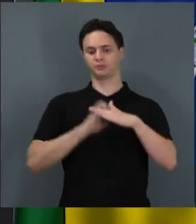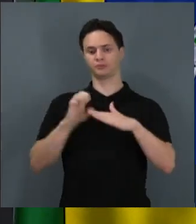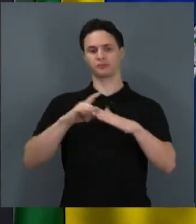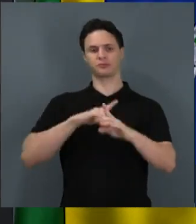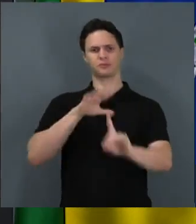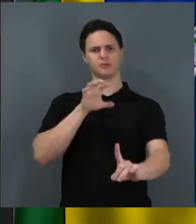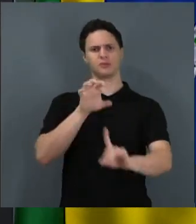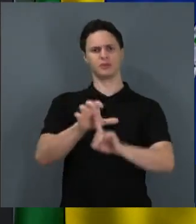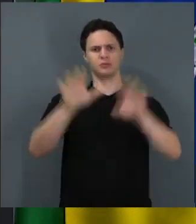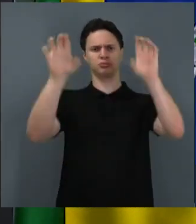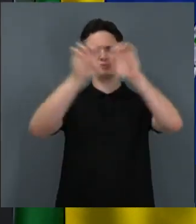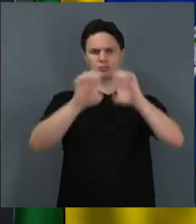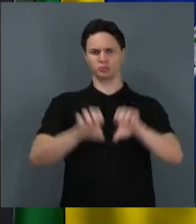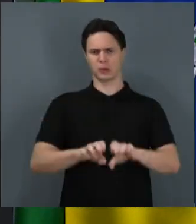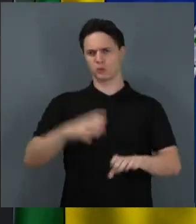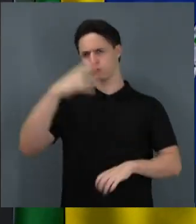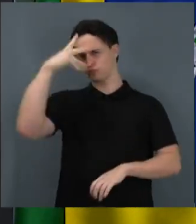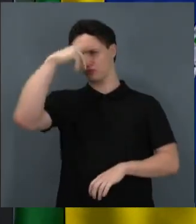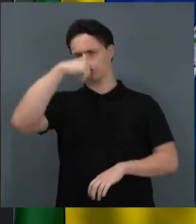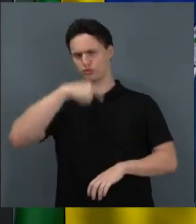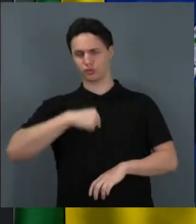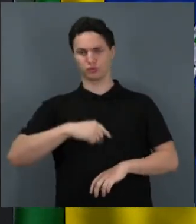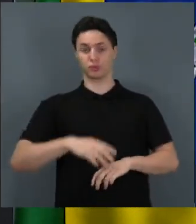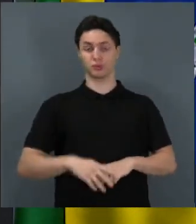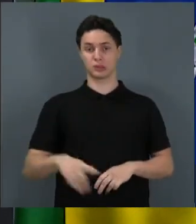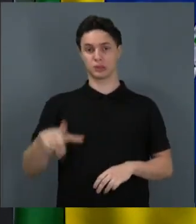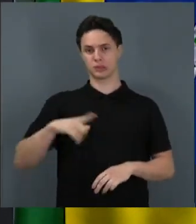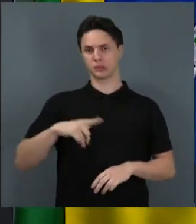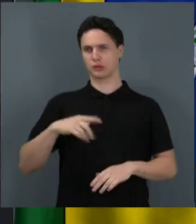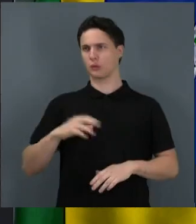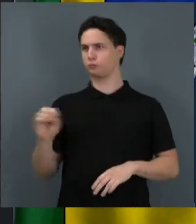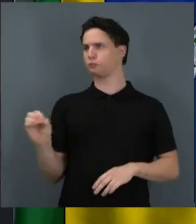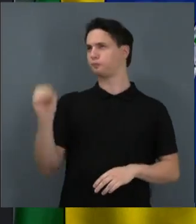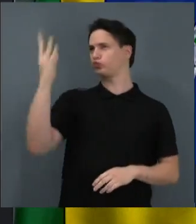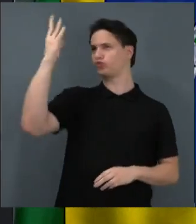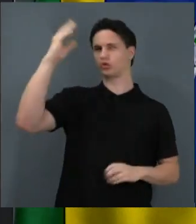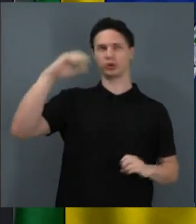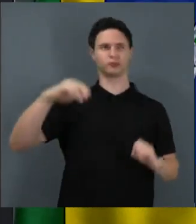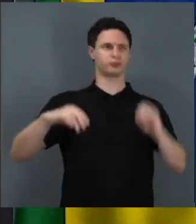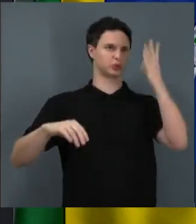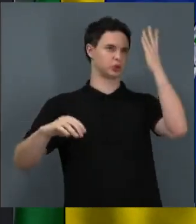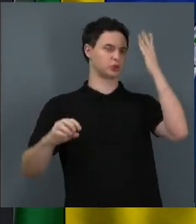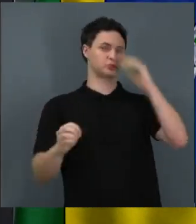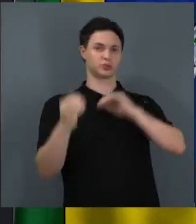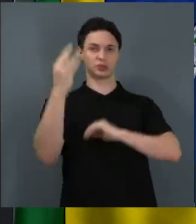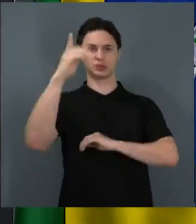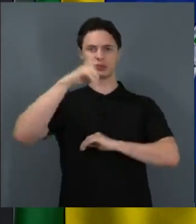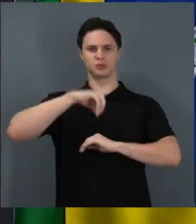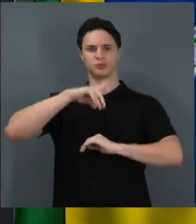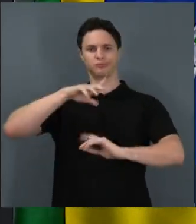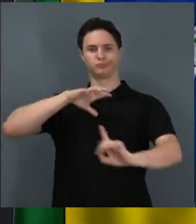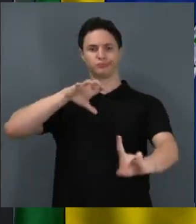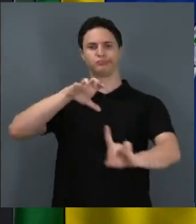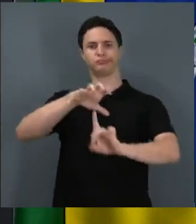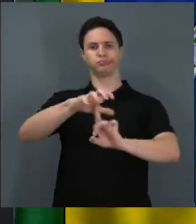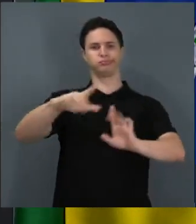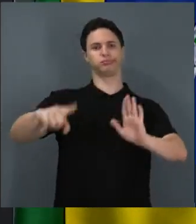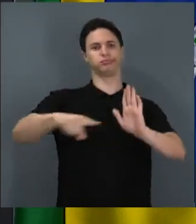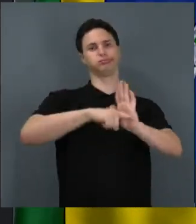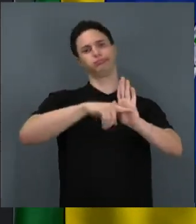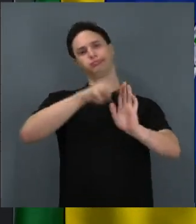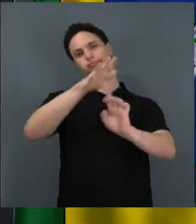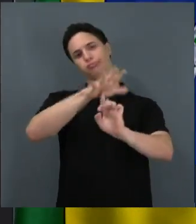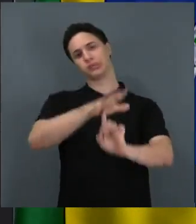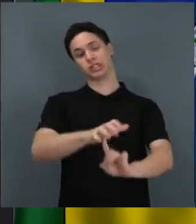impactante, estruturante, bonita, com fogos, com artifícios que causam um rombo extraordinário no